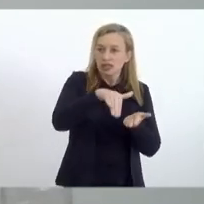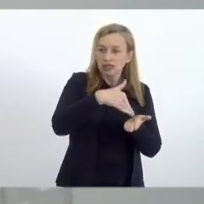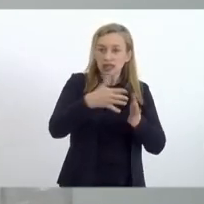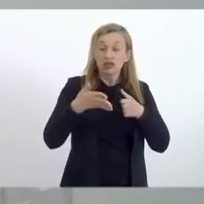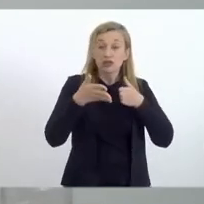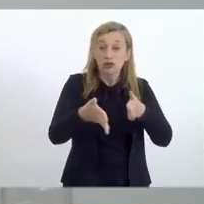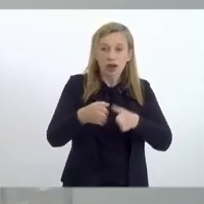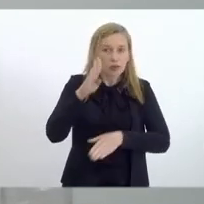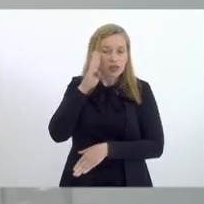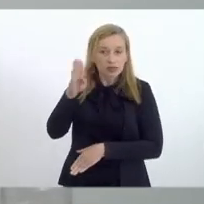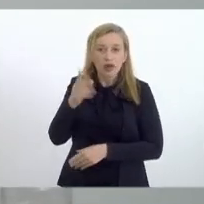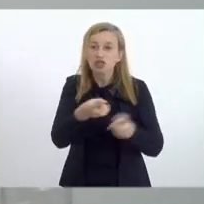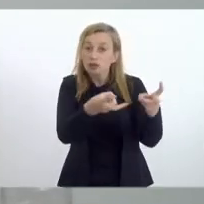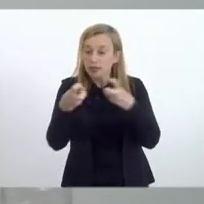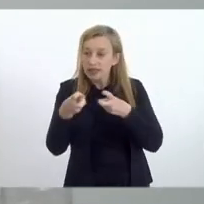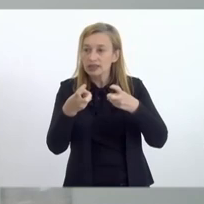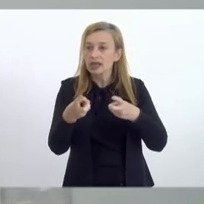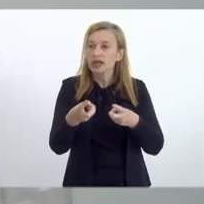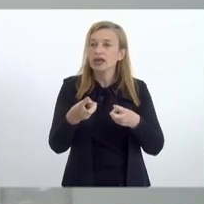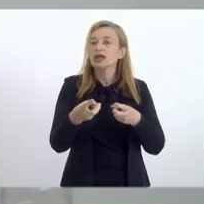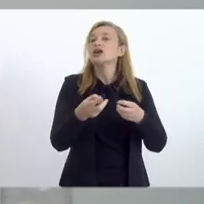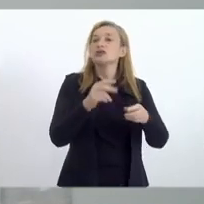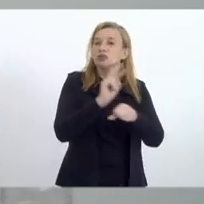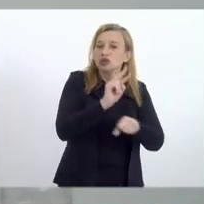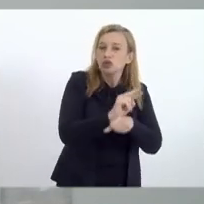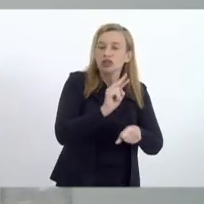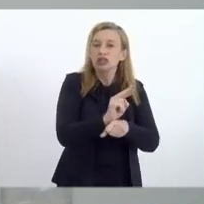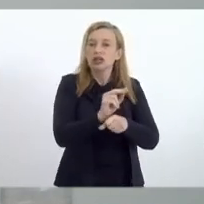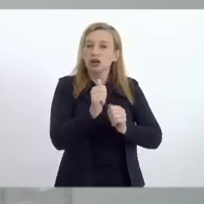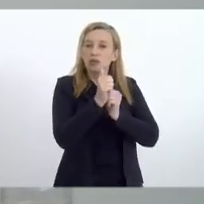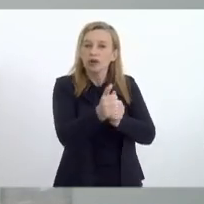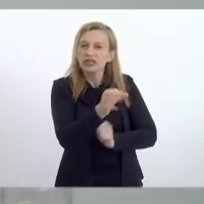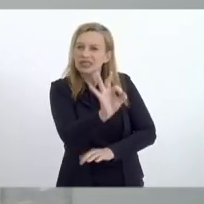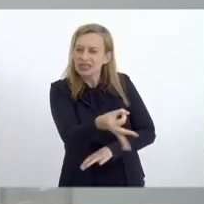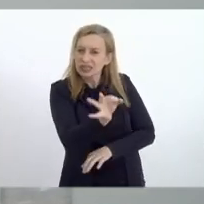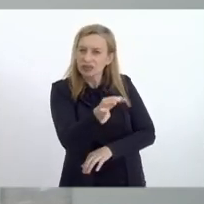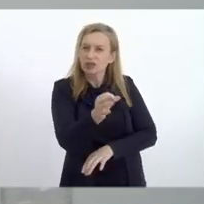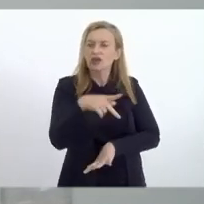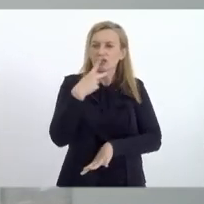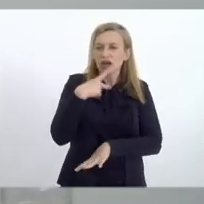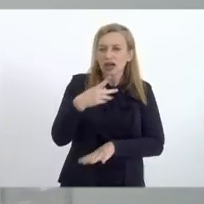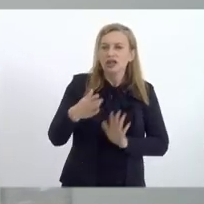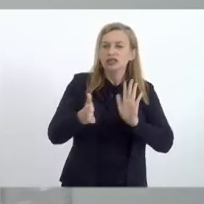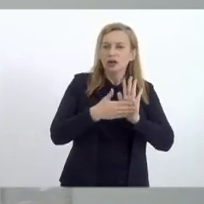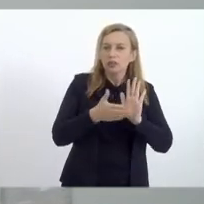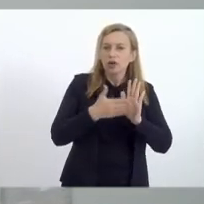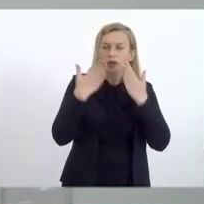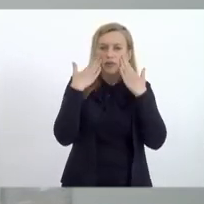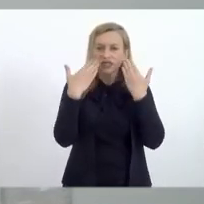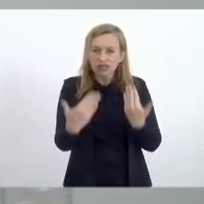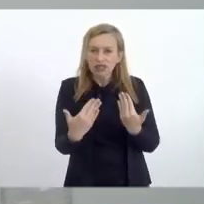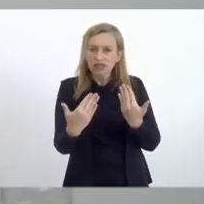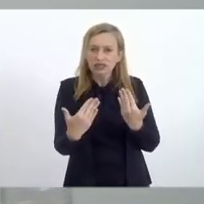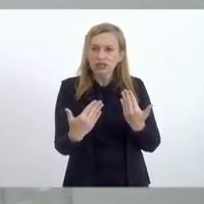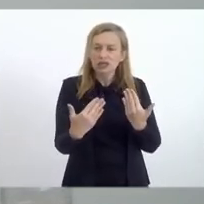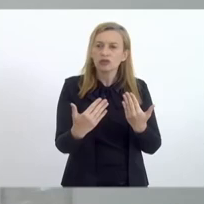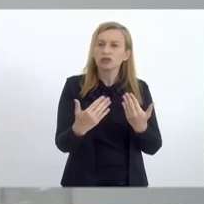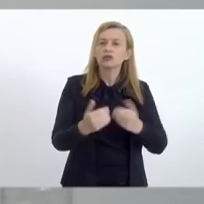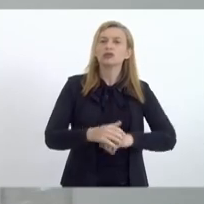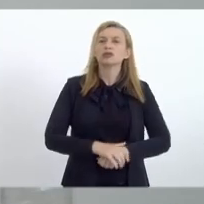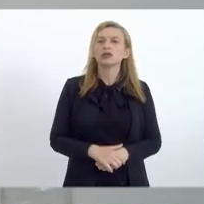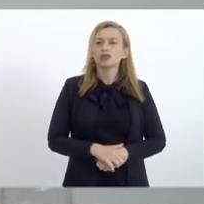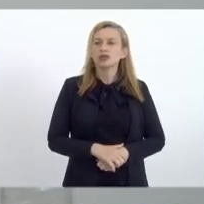não. A gente percebe que o monitoramento, o acompanhamento, inclusive, como foi dito na própria apresentação, do regime de